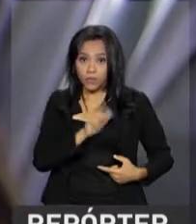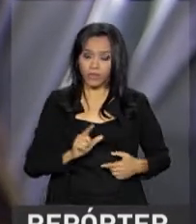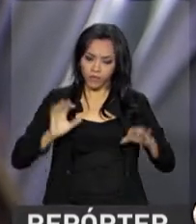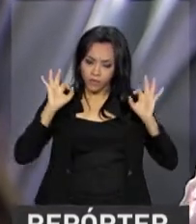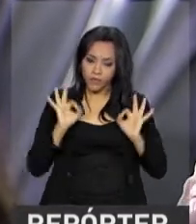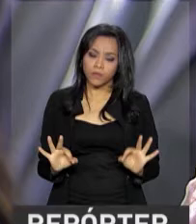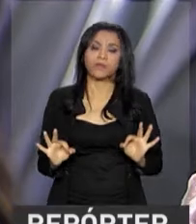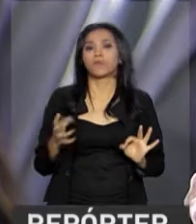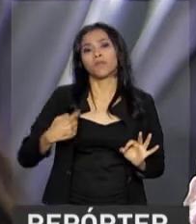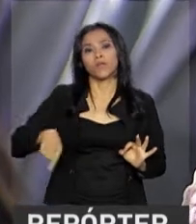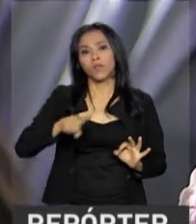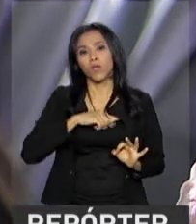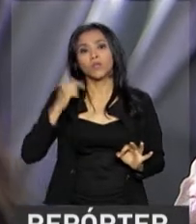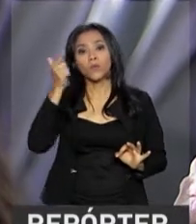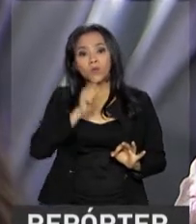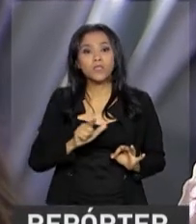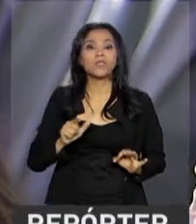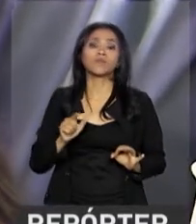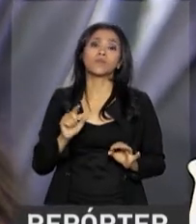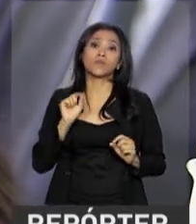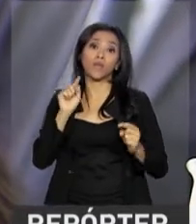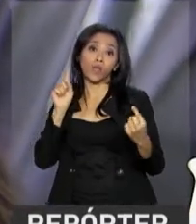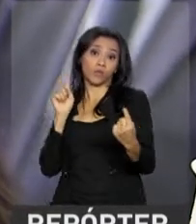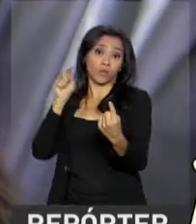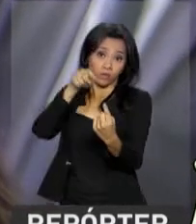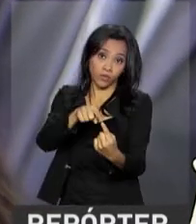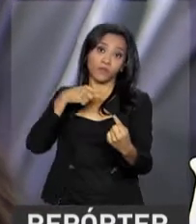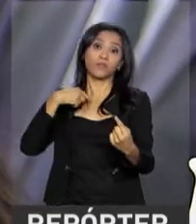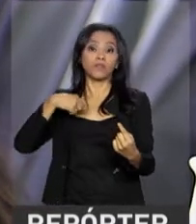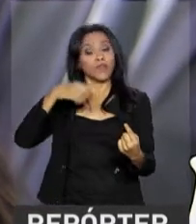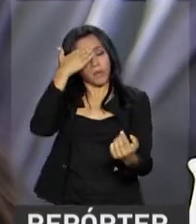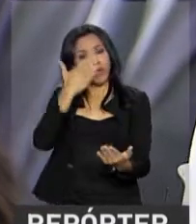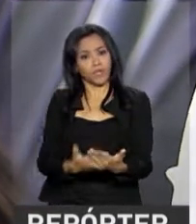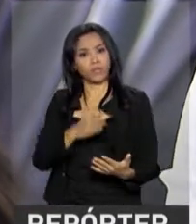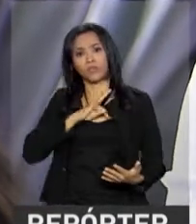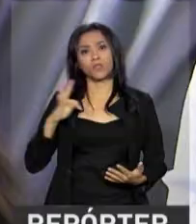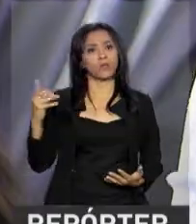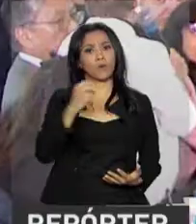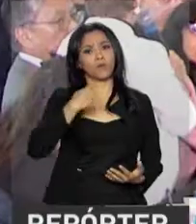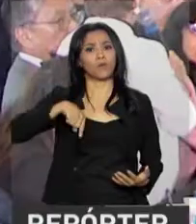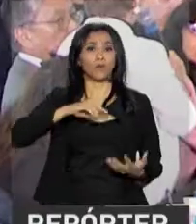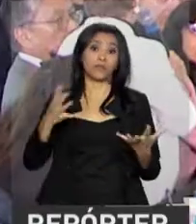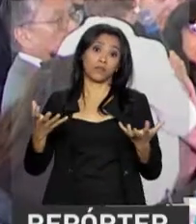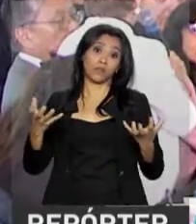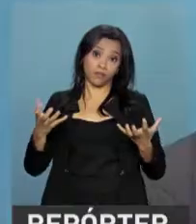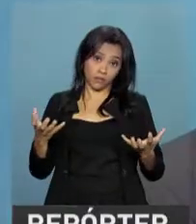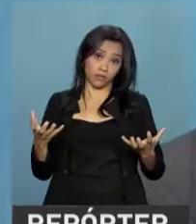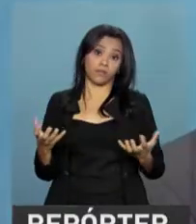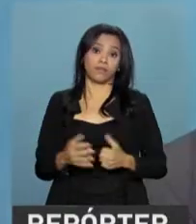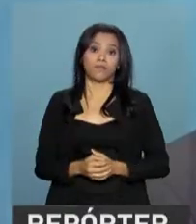e que nós possamos alcançar as metas que eu acredito que todos nós desejamos e porque nós estamos